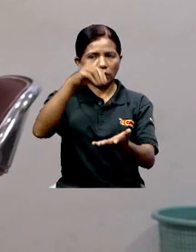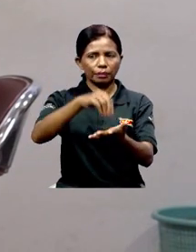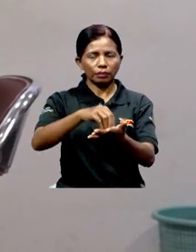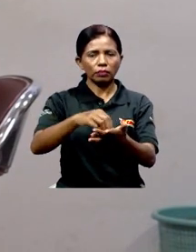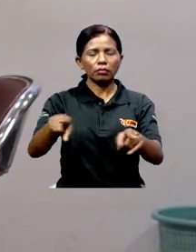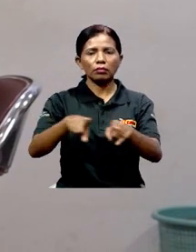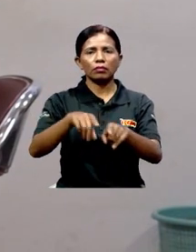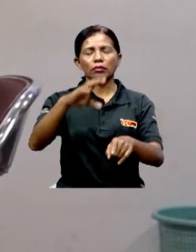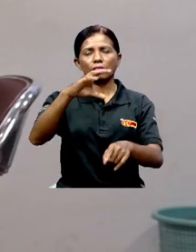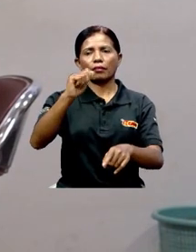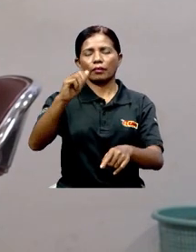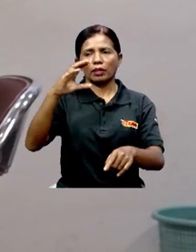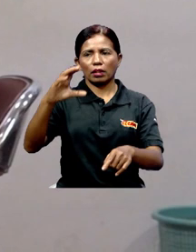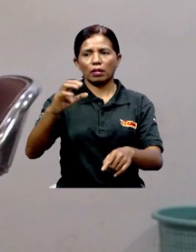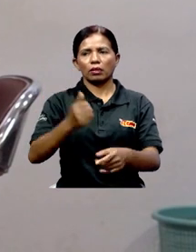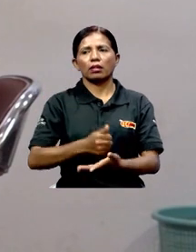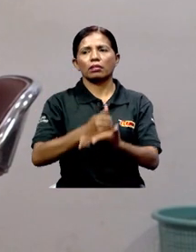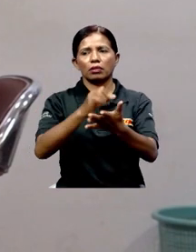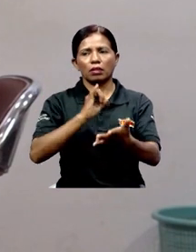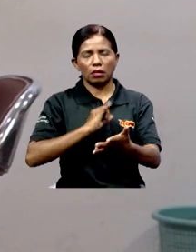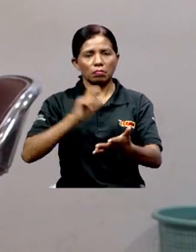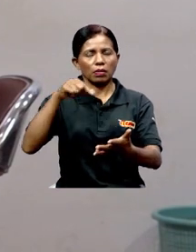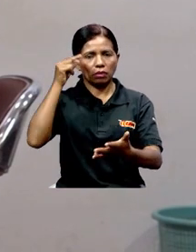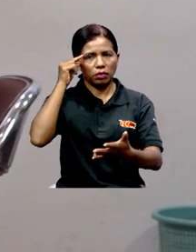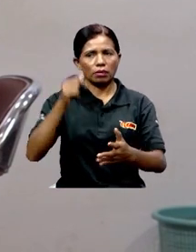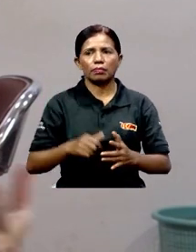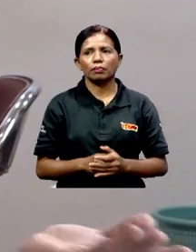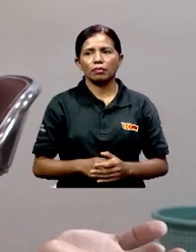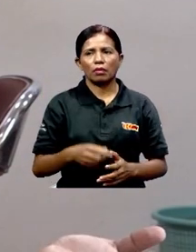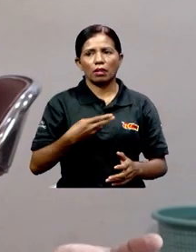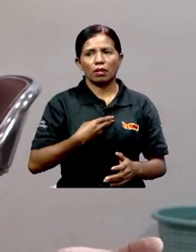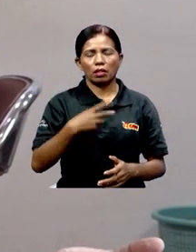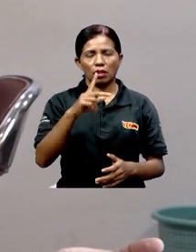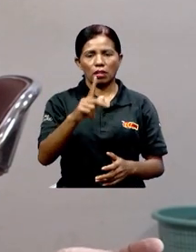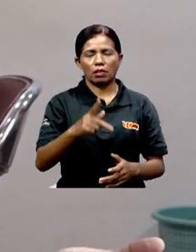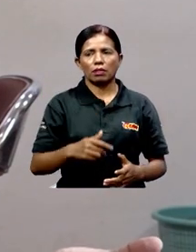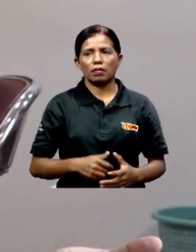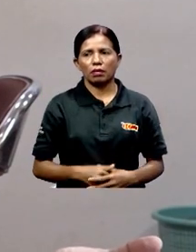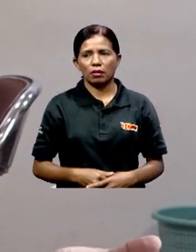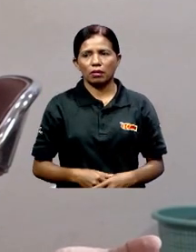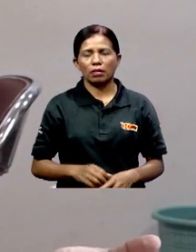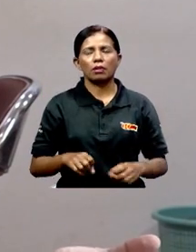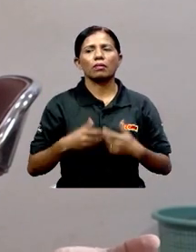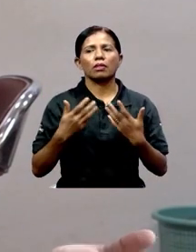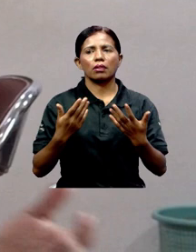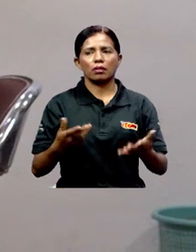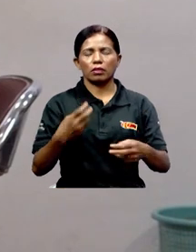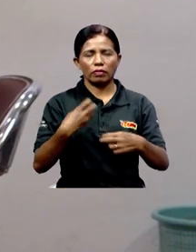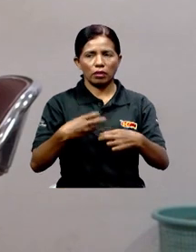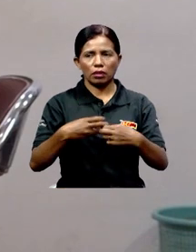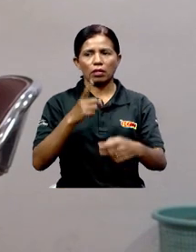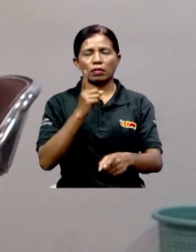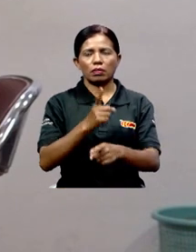comissário, ao tal, matam falha, ao ver o governo, né, e a haro. Sama bela, susah tu.